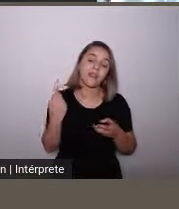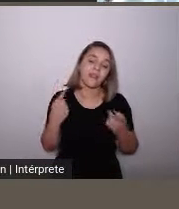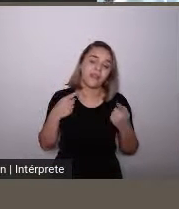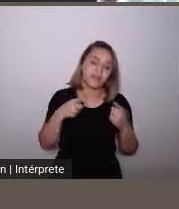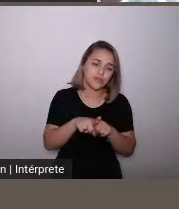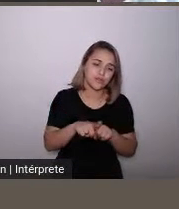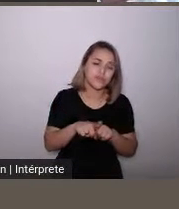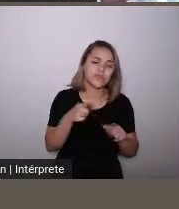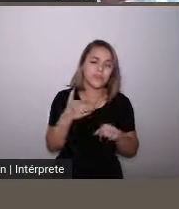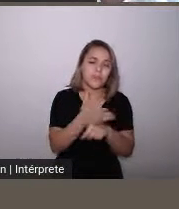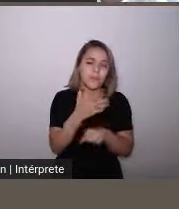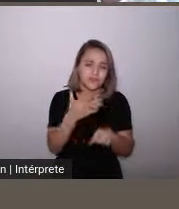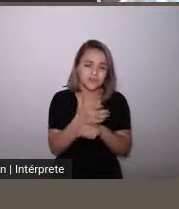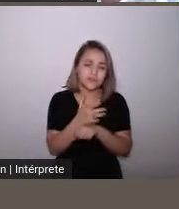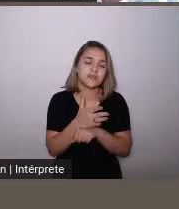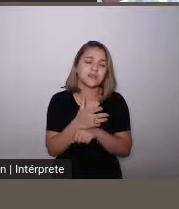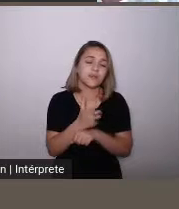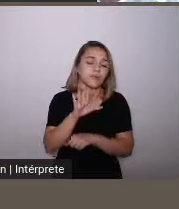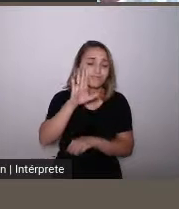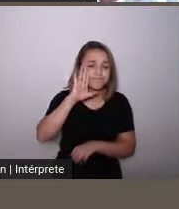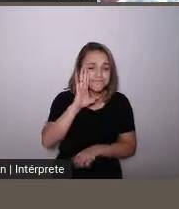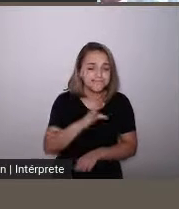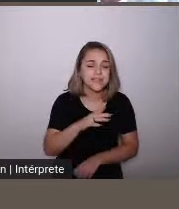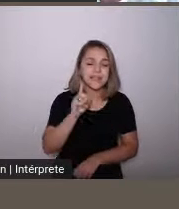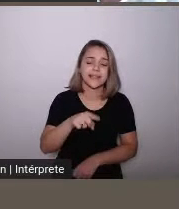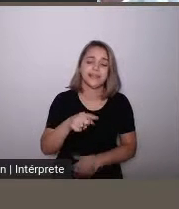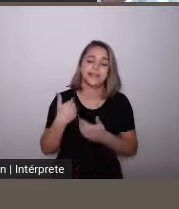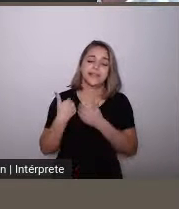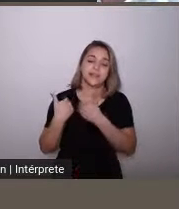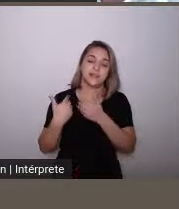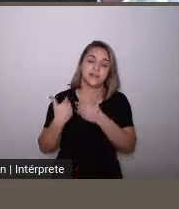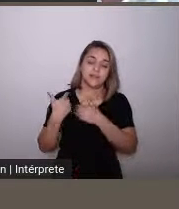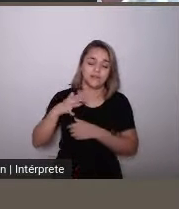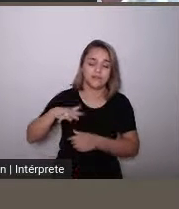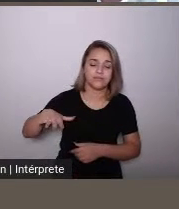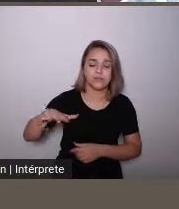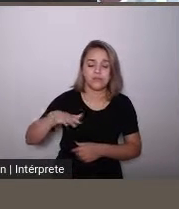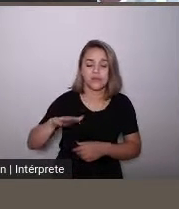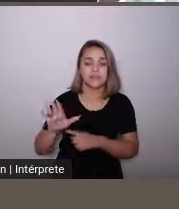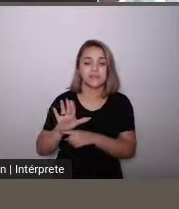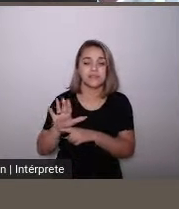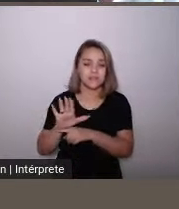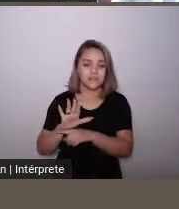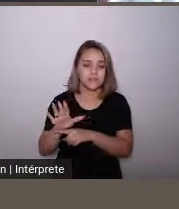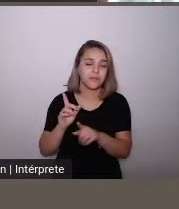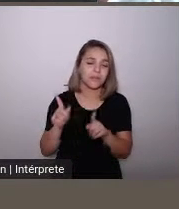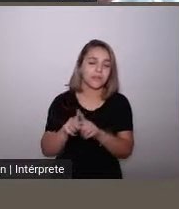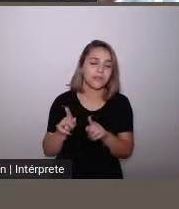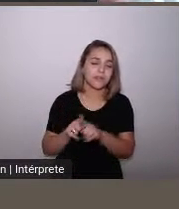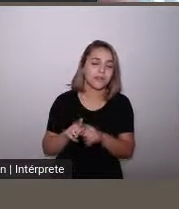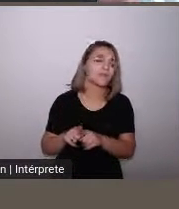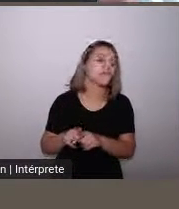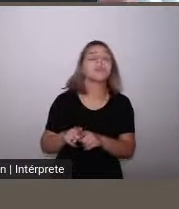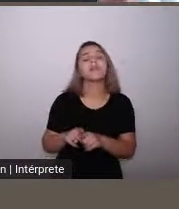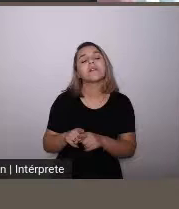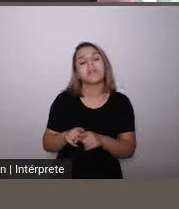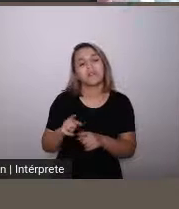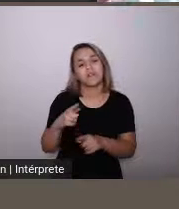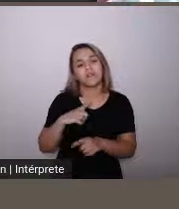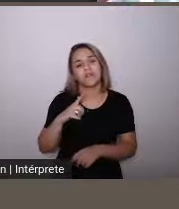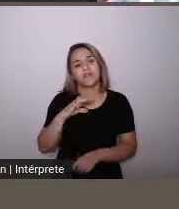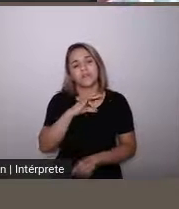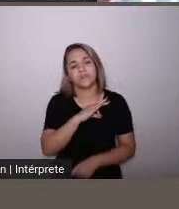de maneira mais direta. Era o responsável pelo Departamento de Cinematografia, oficial de gabinete de Ferreira